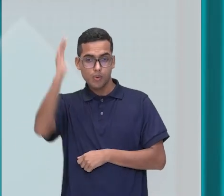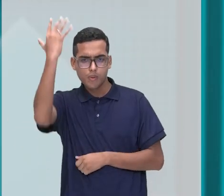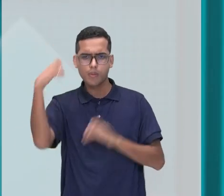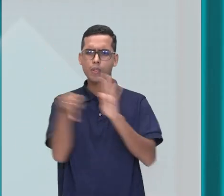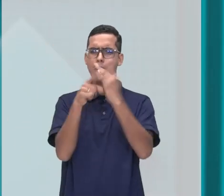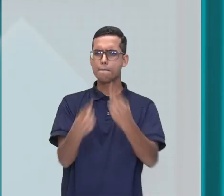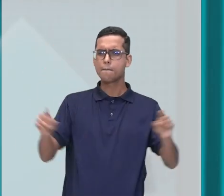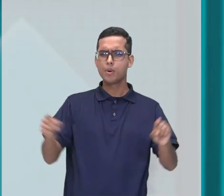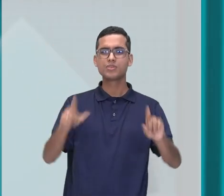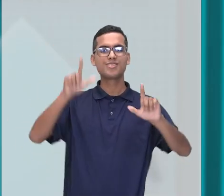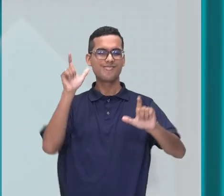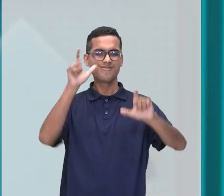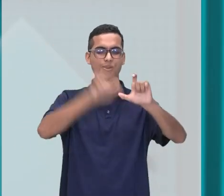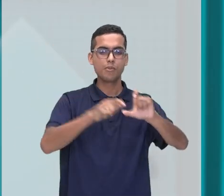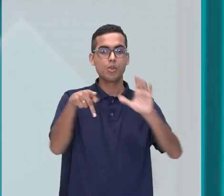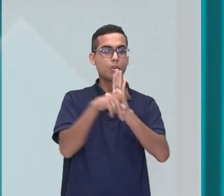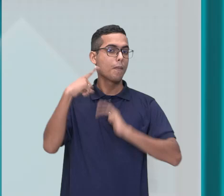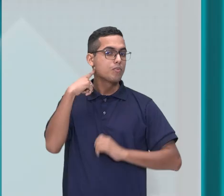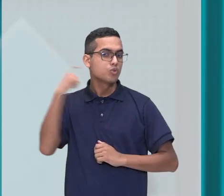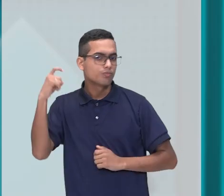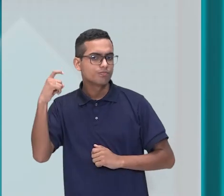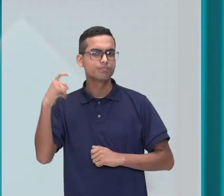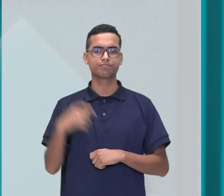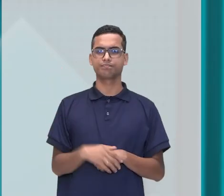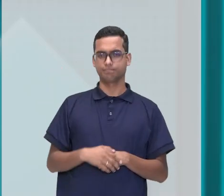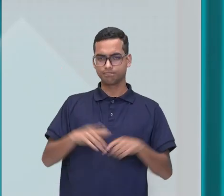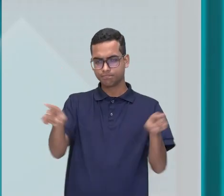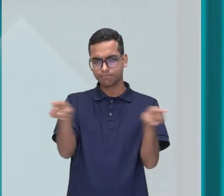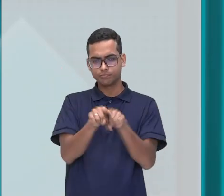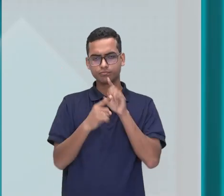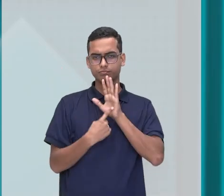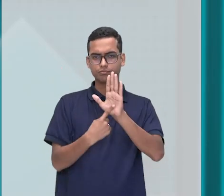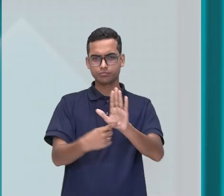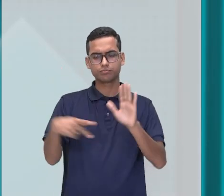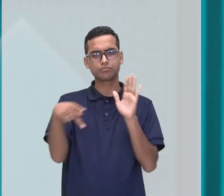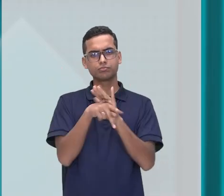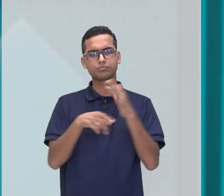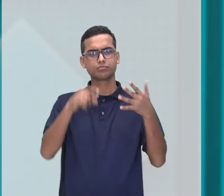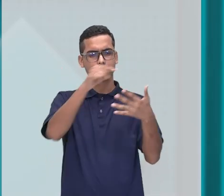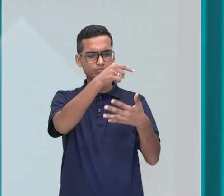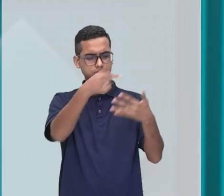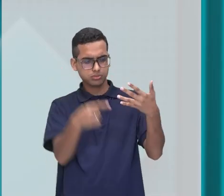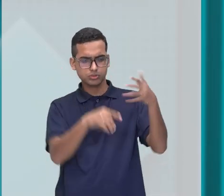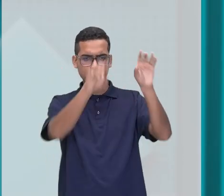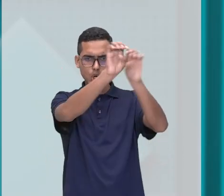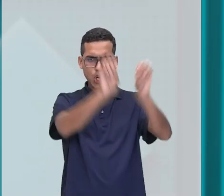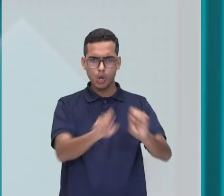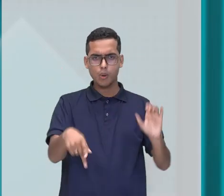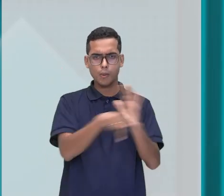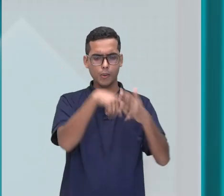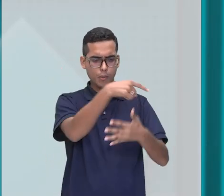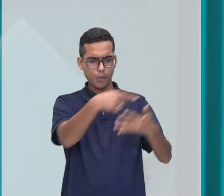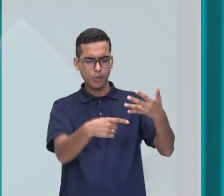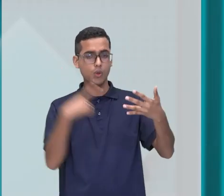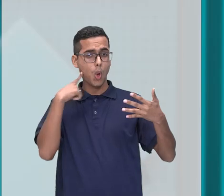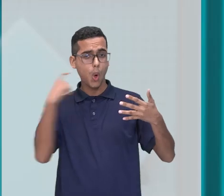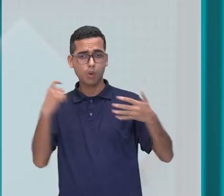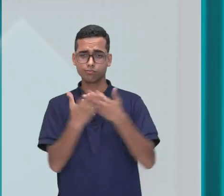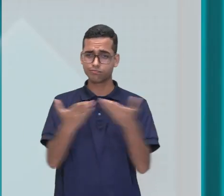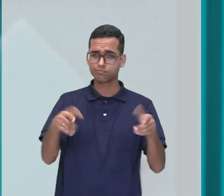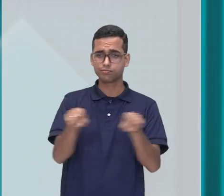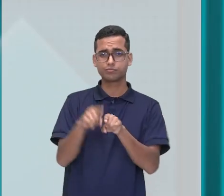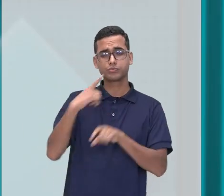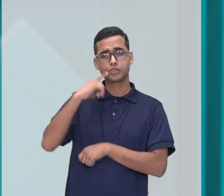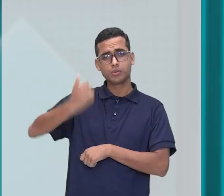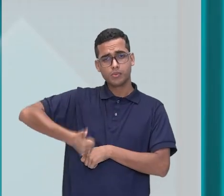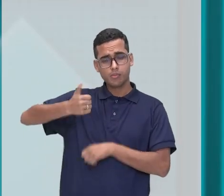do quê? Do som, não é isso? Então, nós mostramos os parâmetros dos sons para vocês. Primeiramente, a altura,